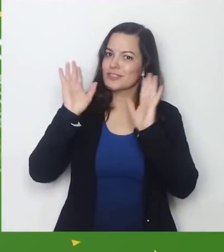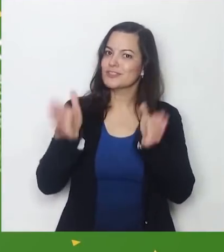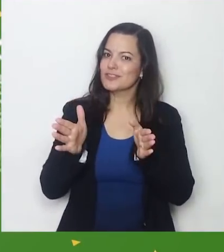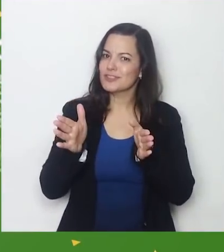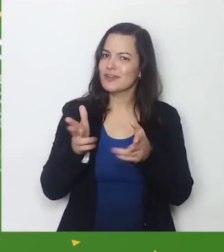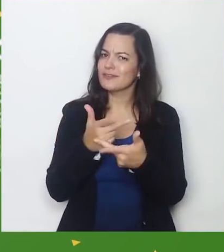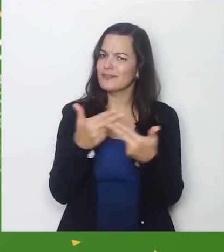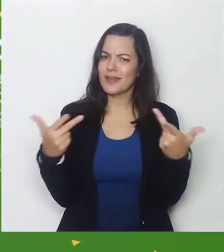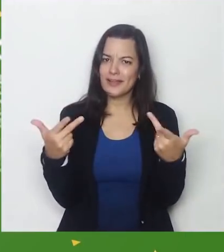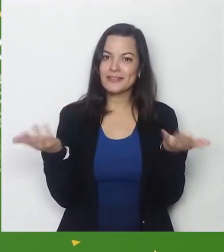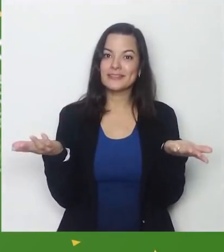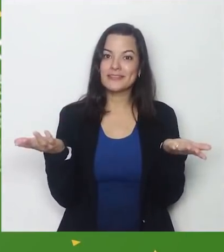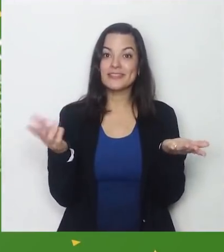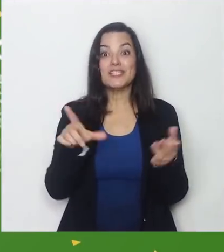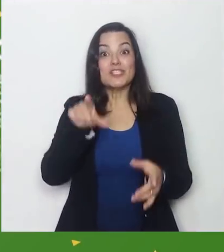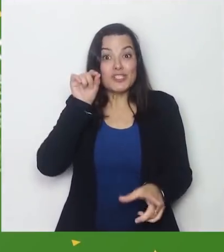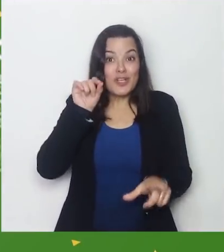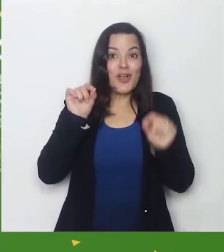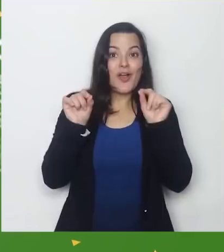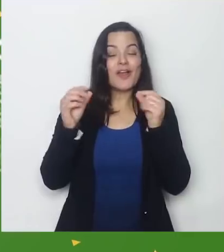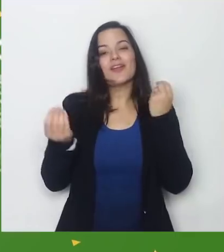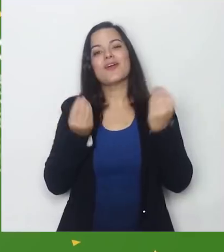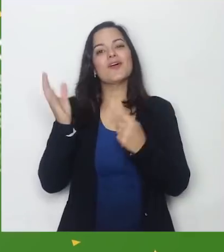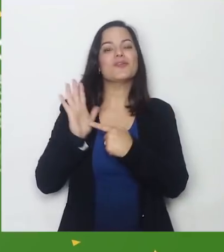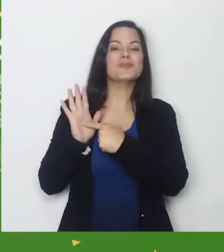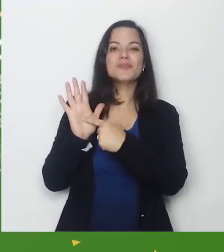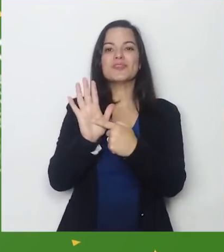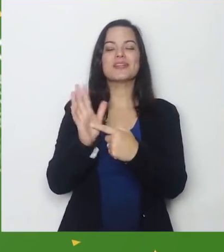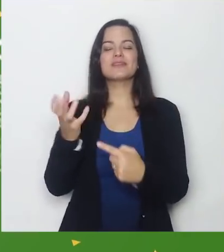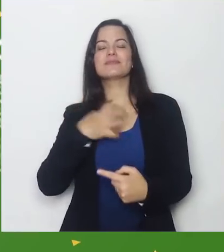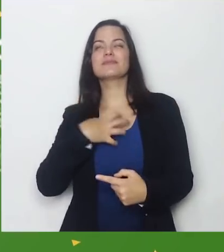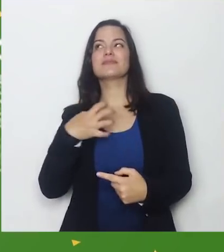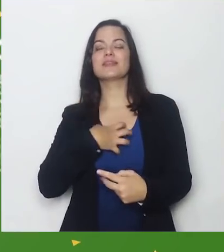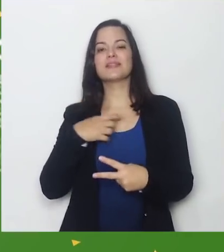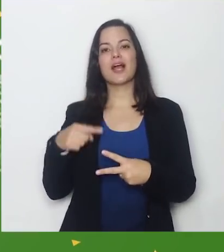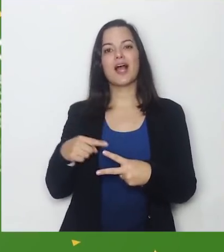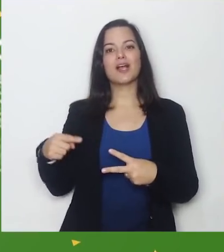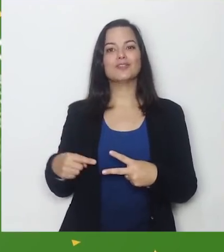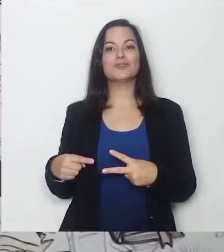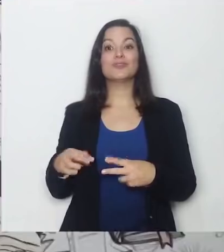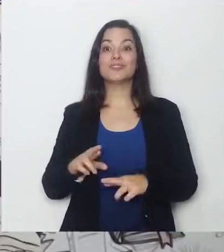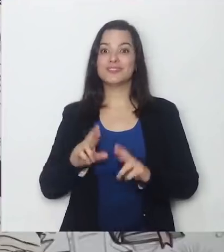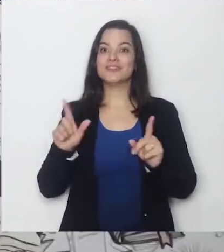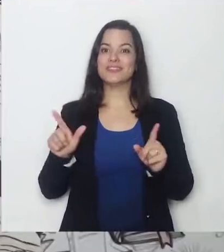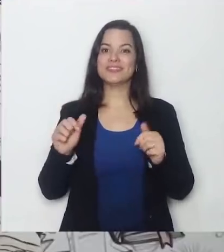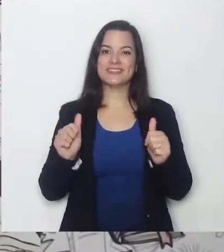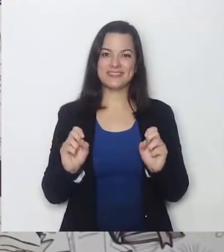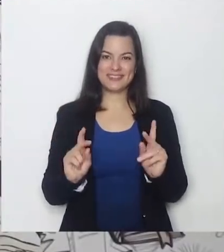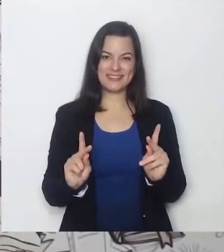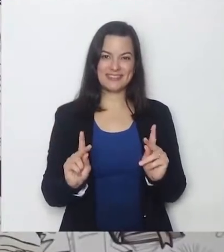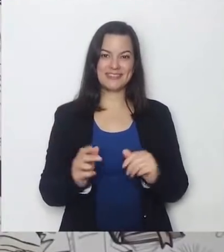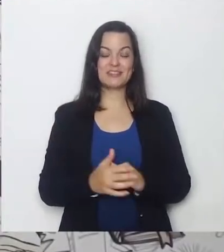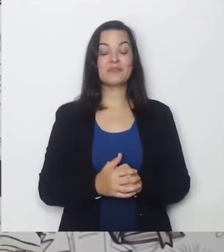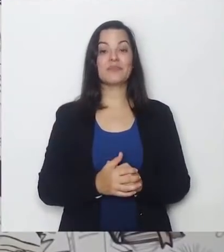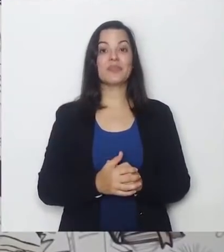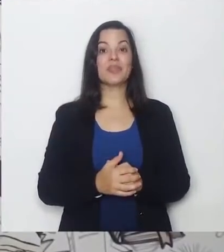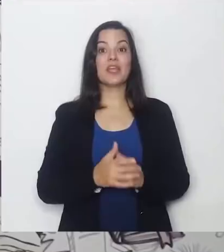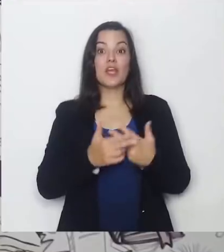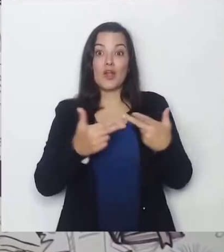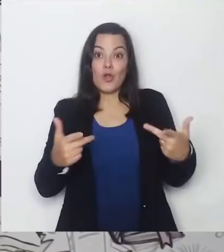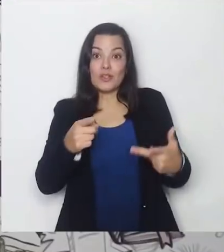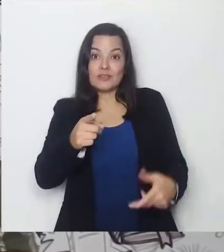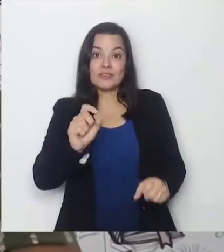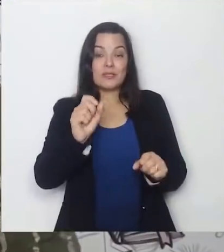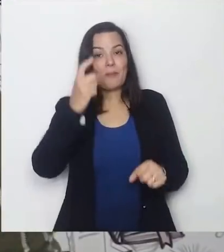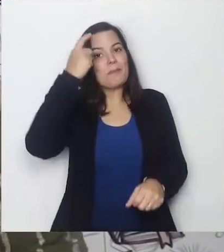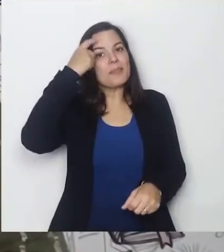feito. Escolher uma forma de manifestar essas duas sensações aí bem diferentes, tá bom? Uma coisa que